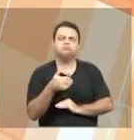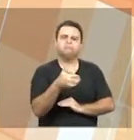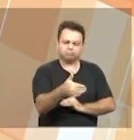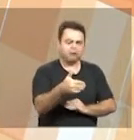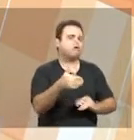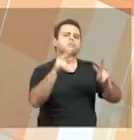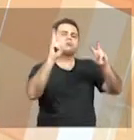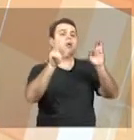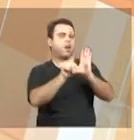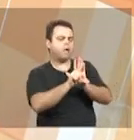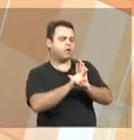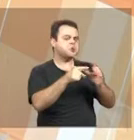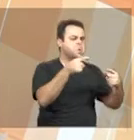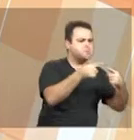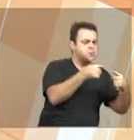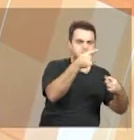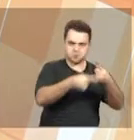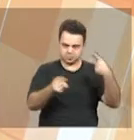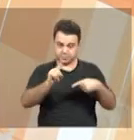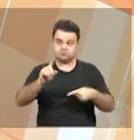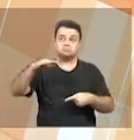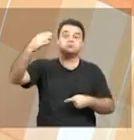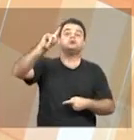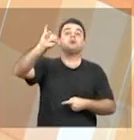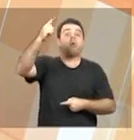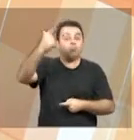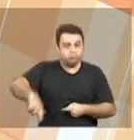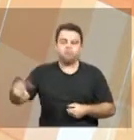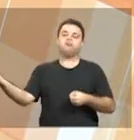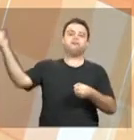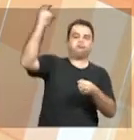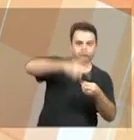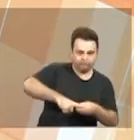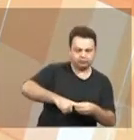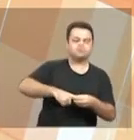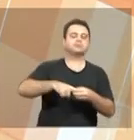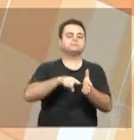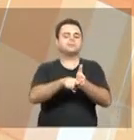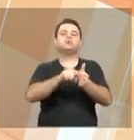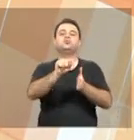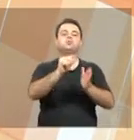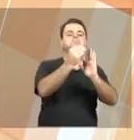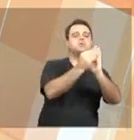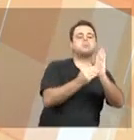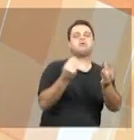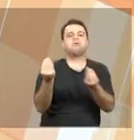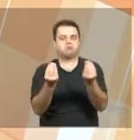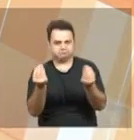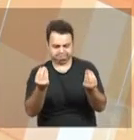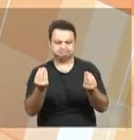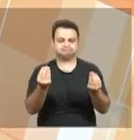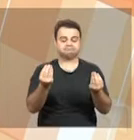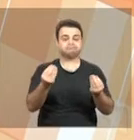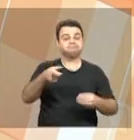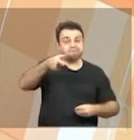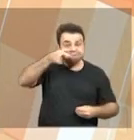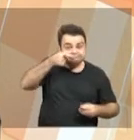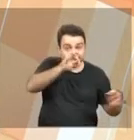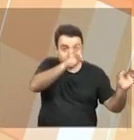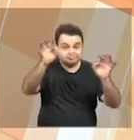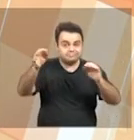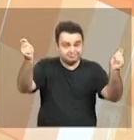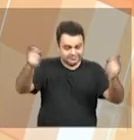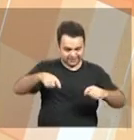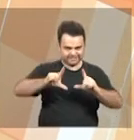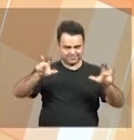nesta terça-feira quanto à legalidade e esse projeto volta em outra data para análise do mérito a sessão ordinária tem transmissão ao